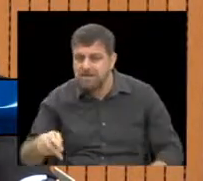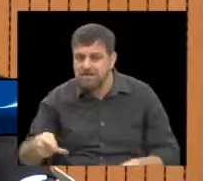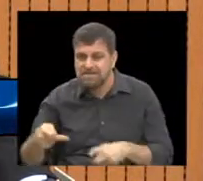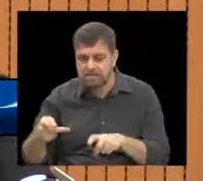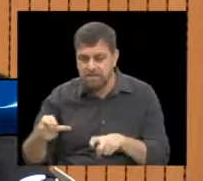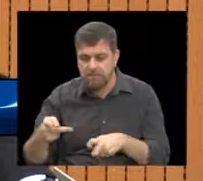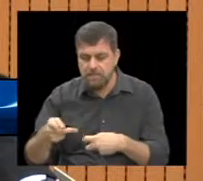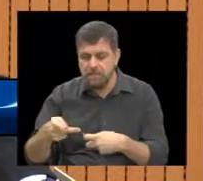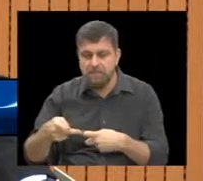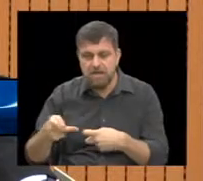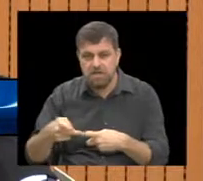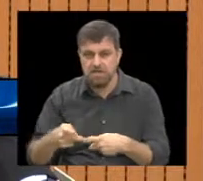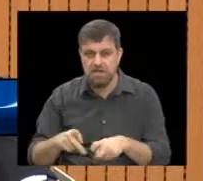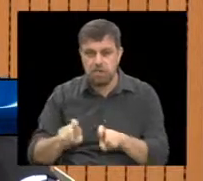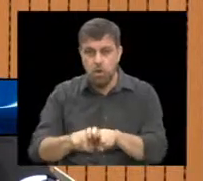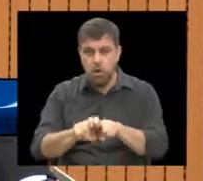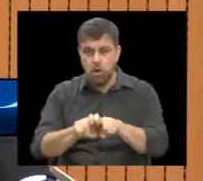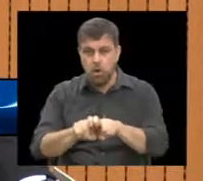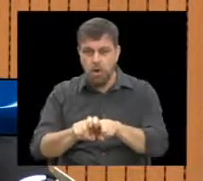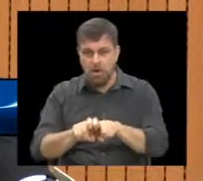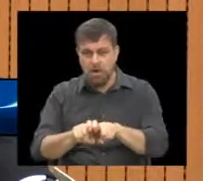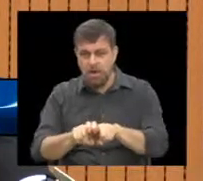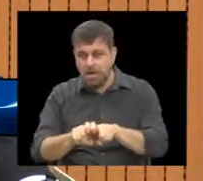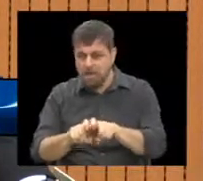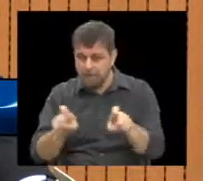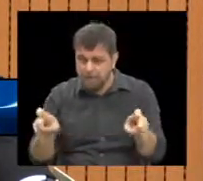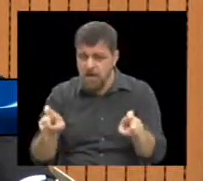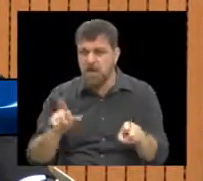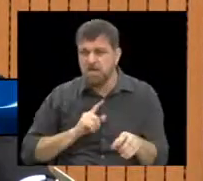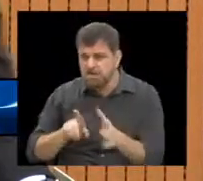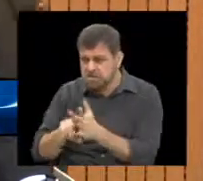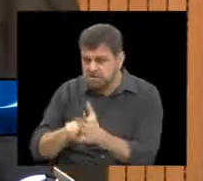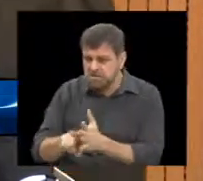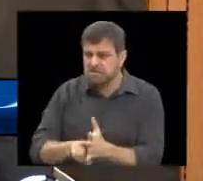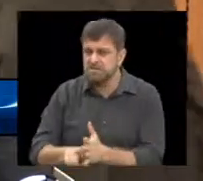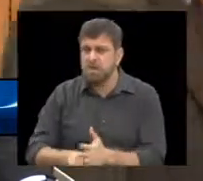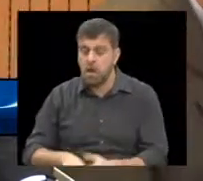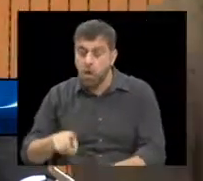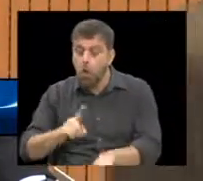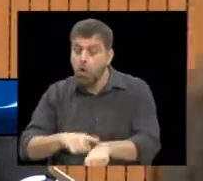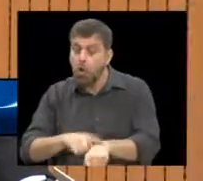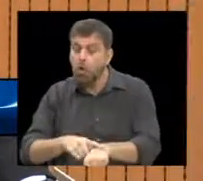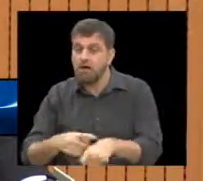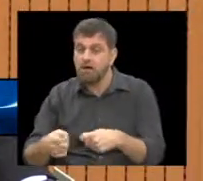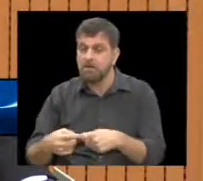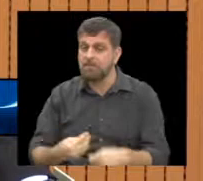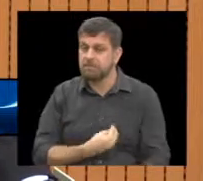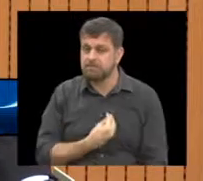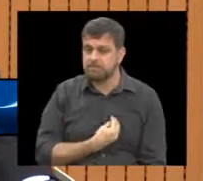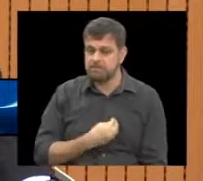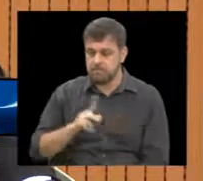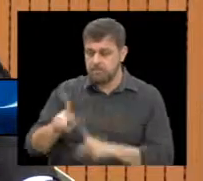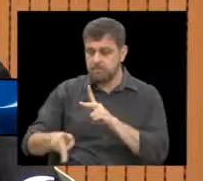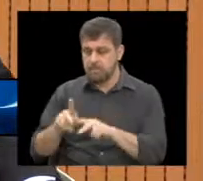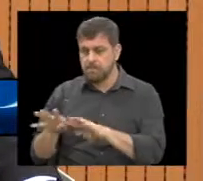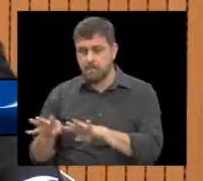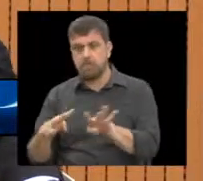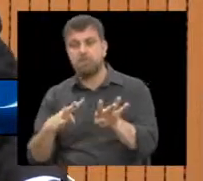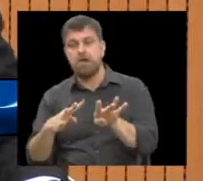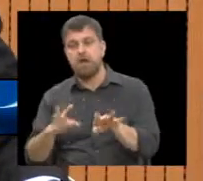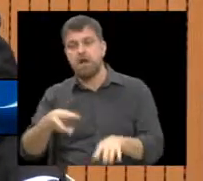tem é euro o lojista o que tem ali e os horários dos média a população fica uma coisa